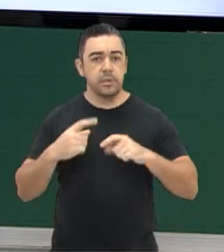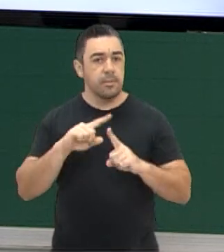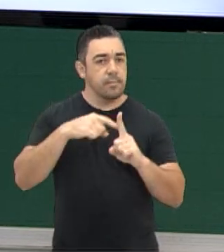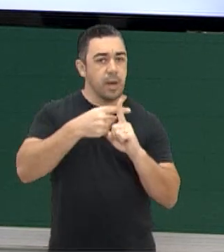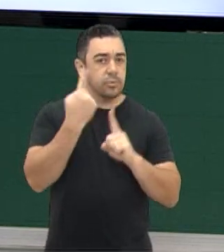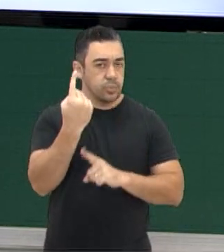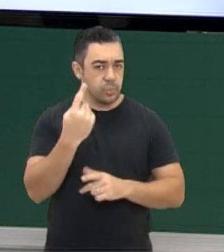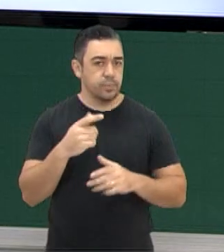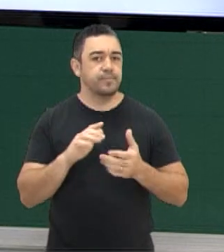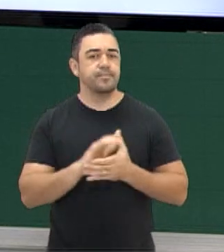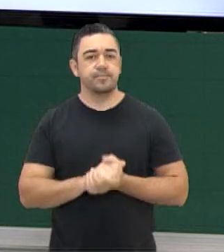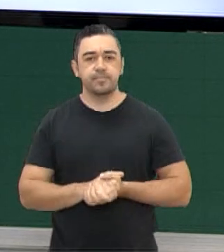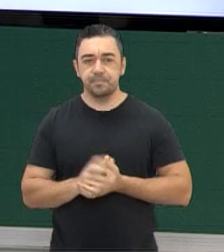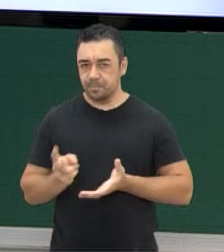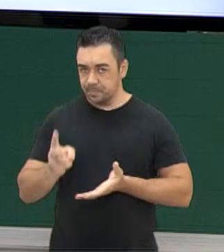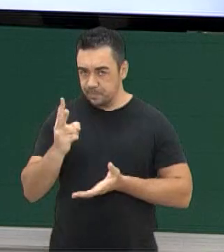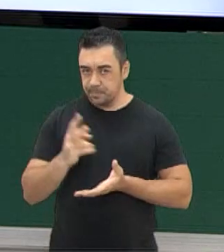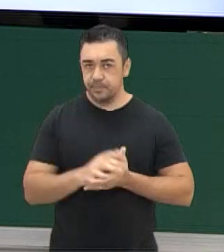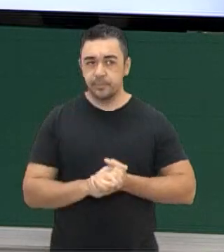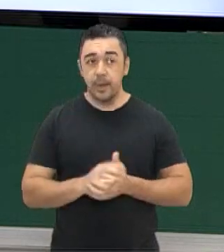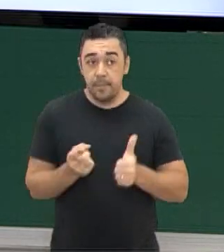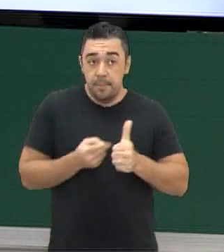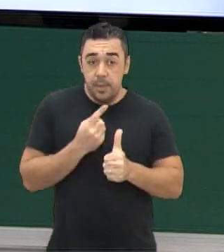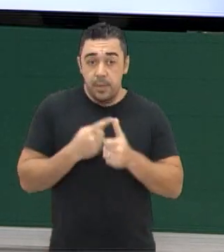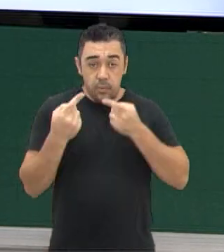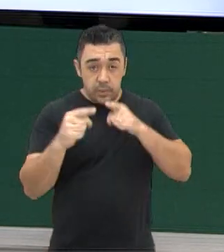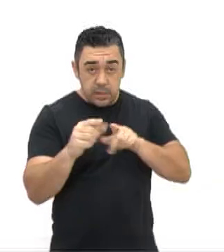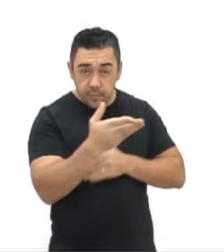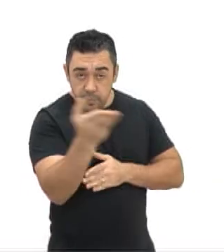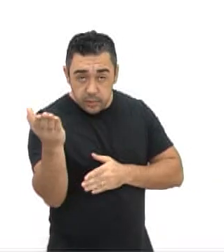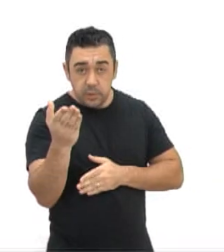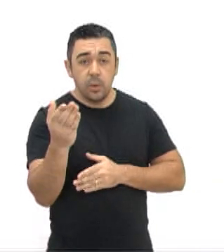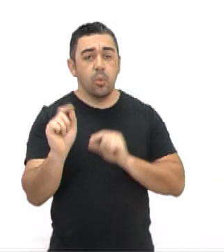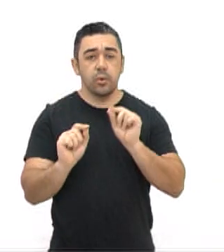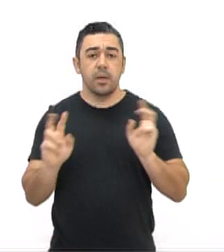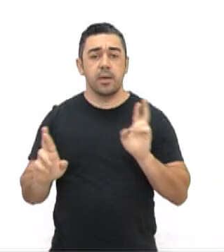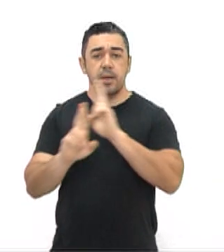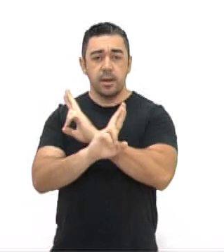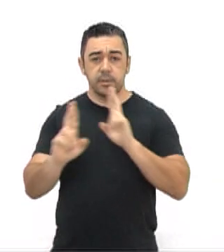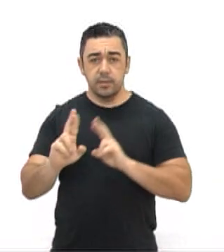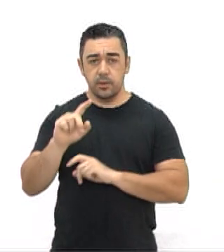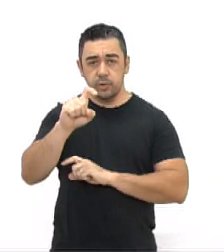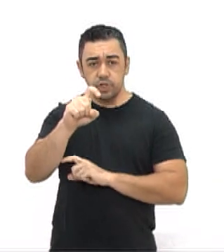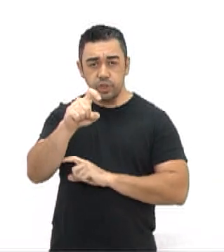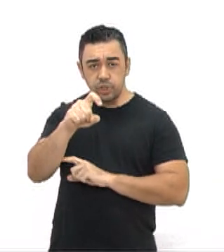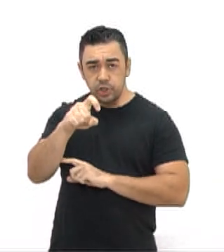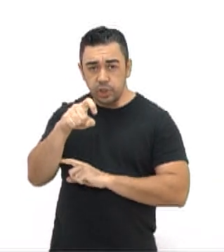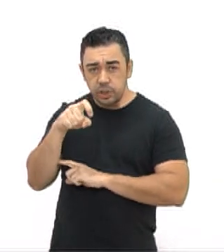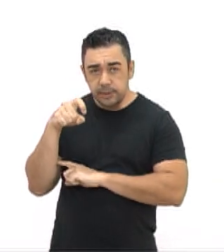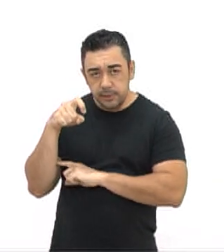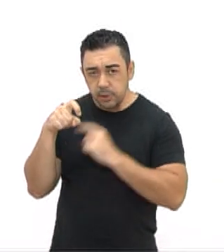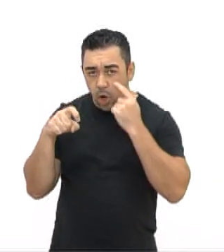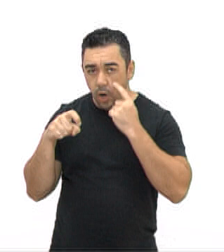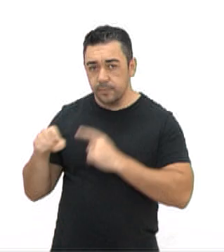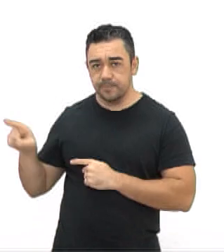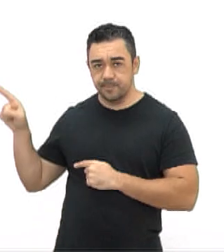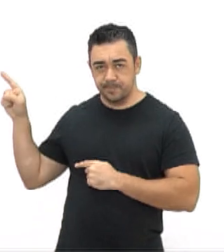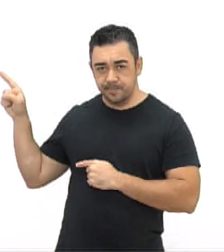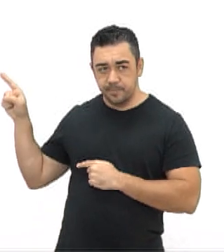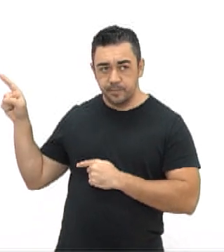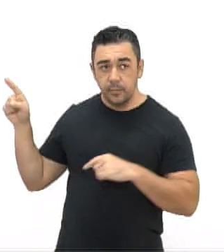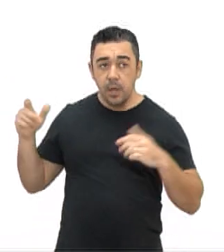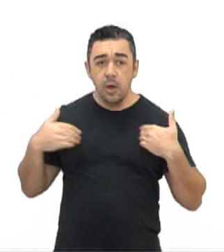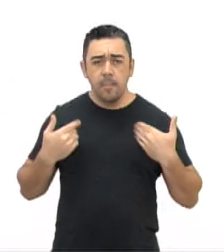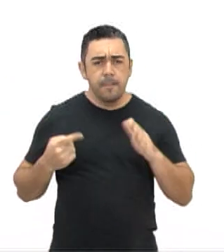monômio. Vamos continuar? Primeiro desafio, em relação à variável x, olha aqui embaixo, qual